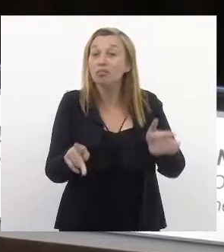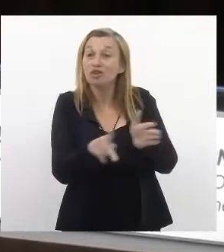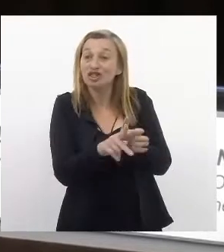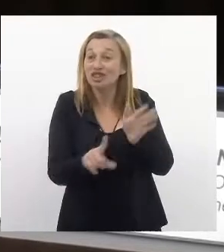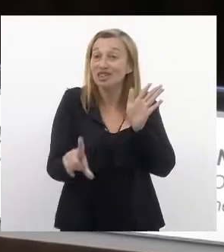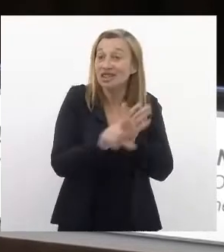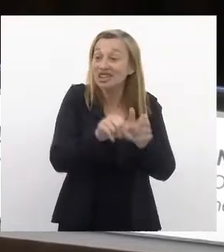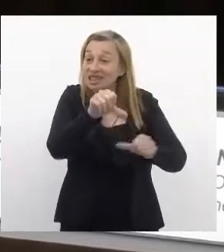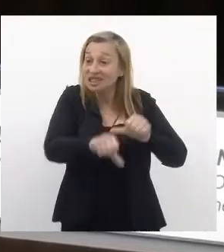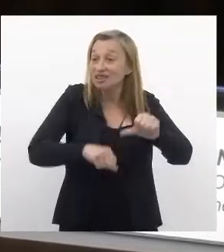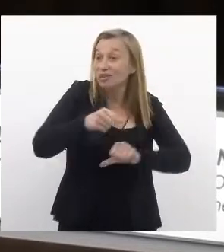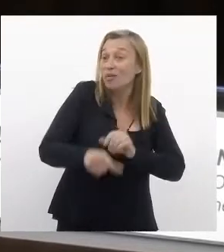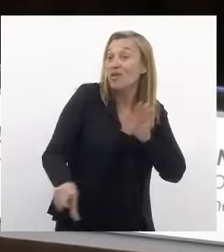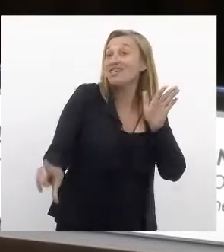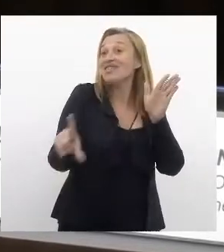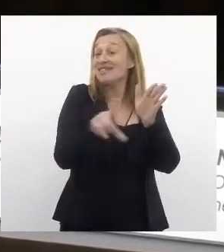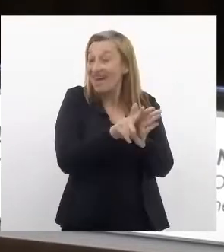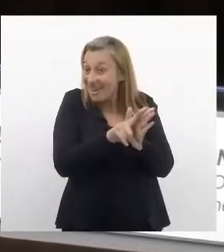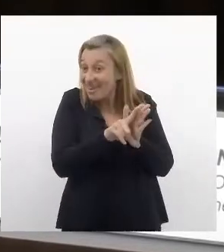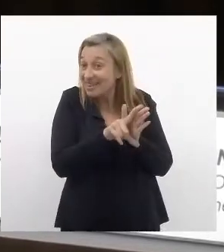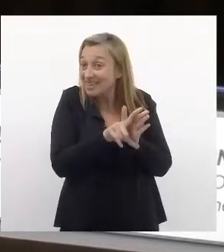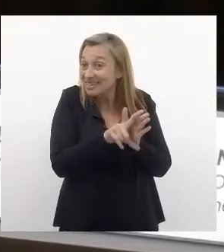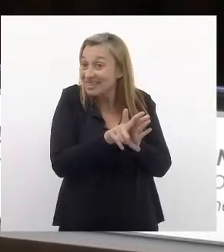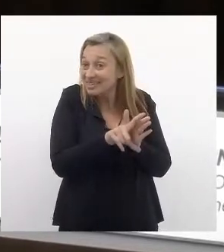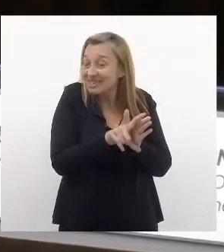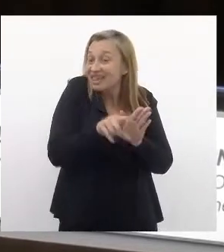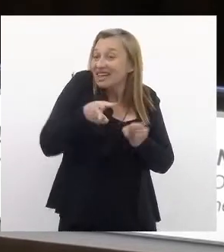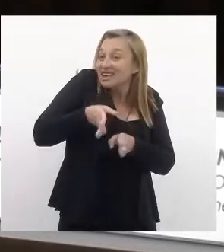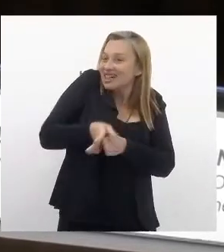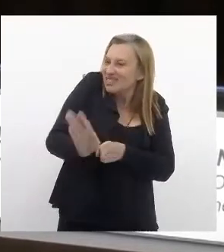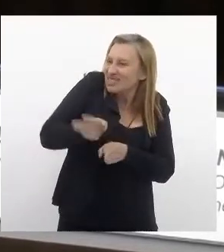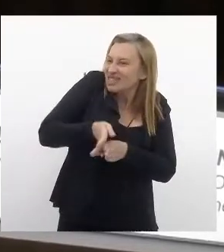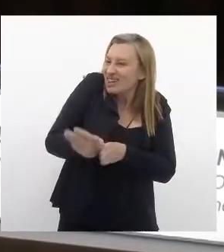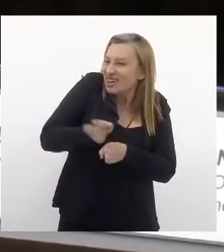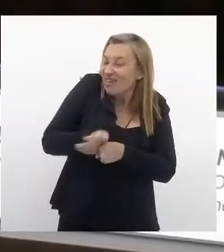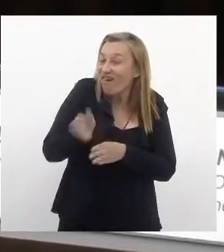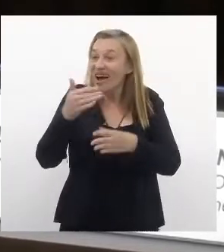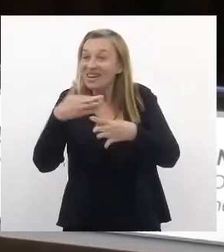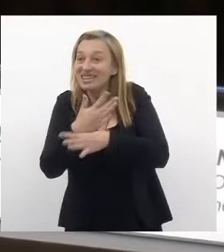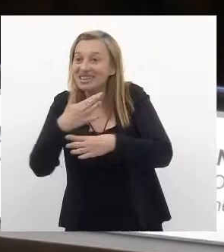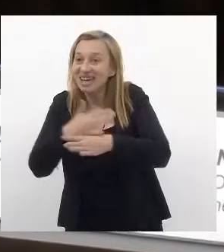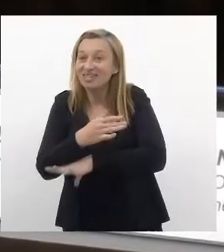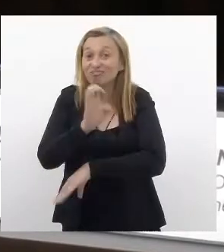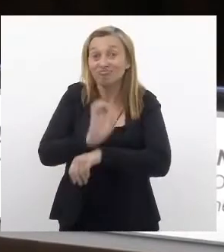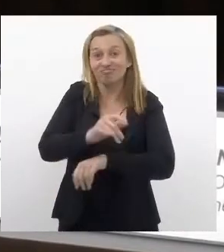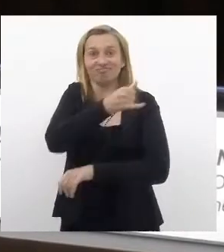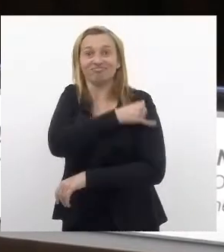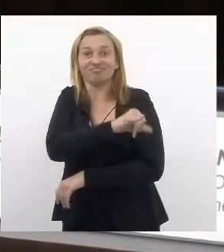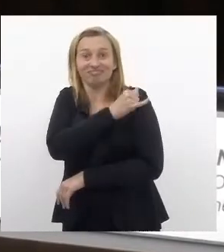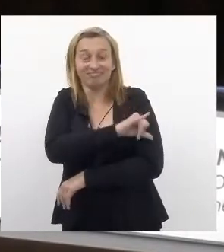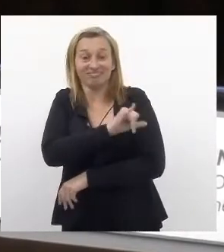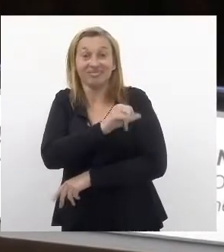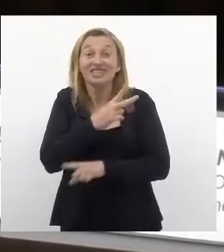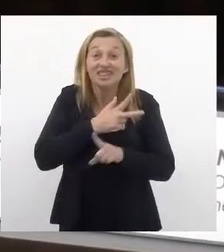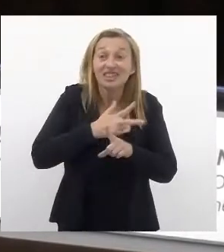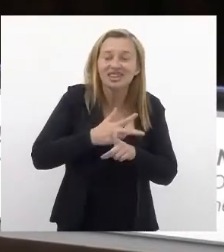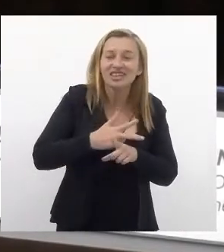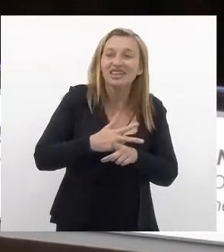que se transformou em lei e que orientou as cidades do estado do Rio de Janeiro e vem